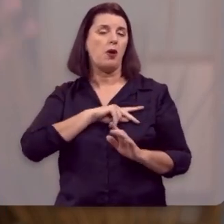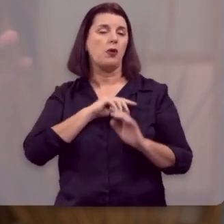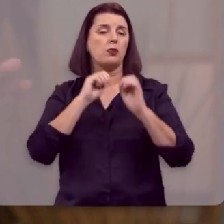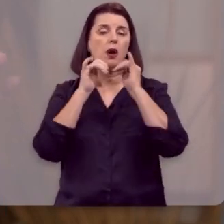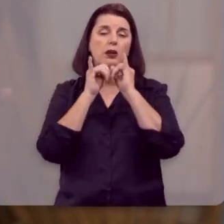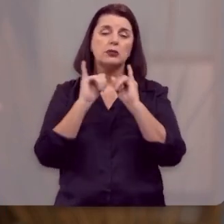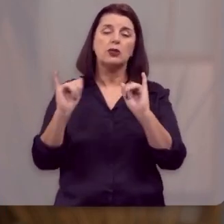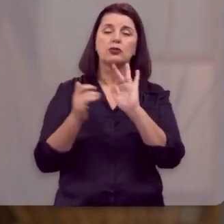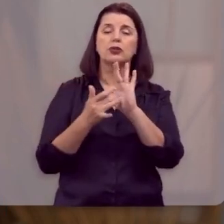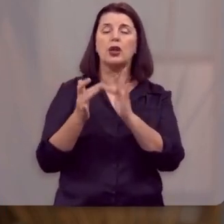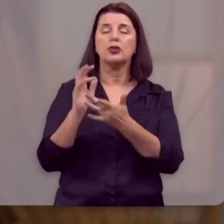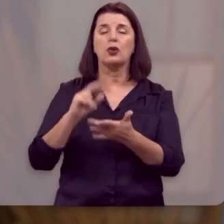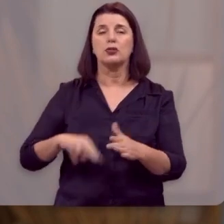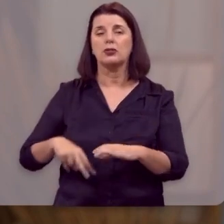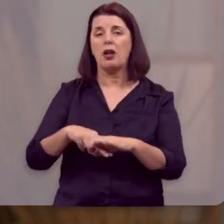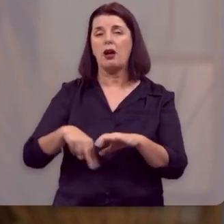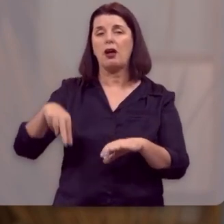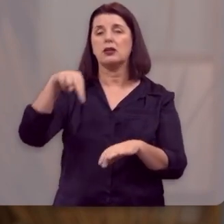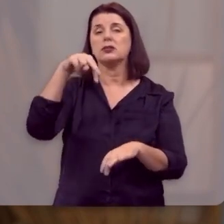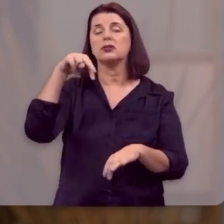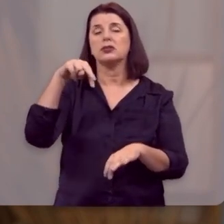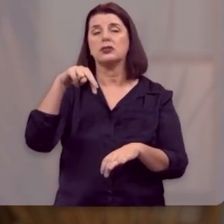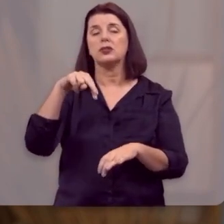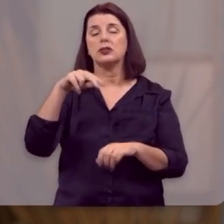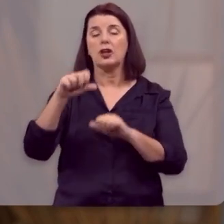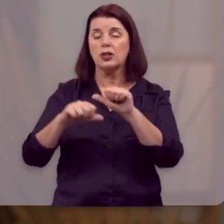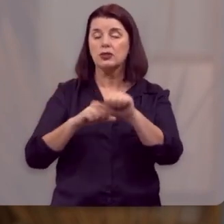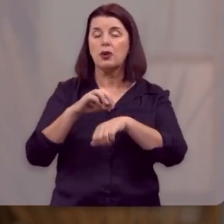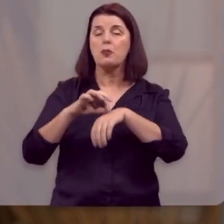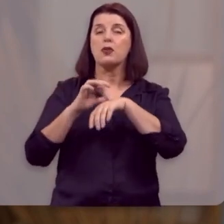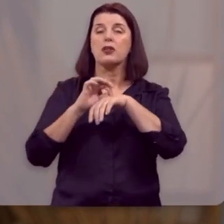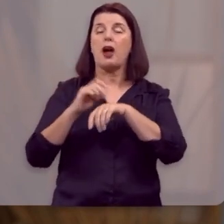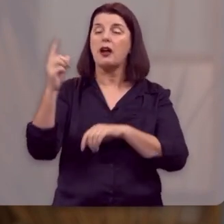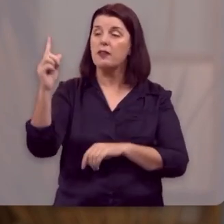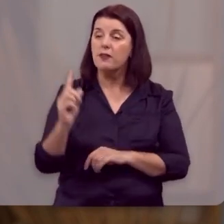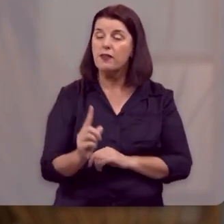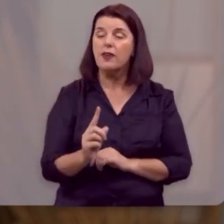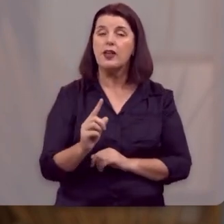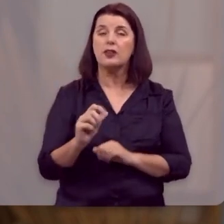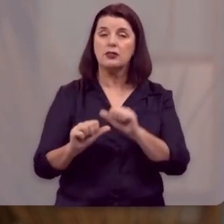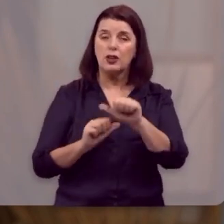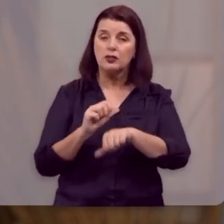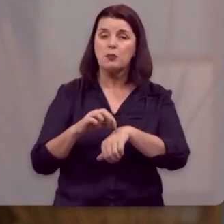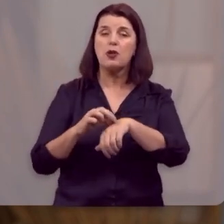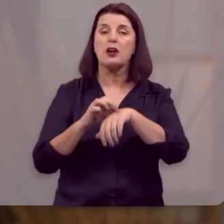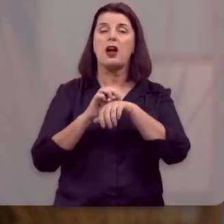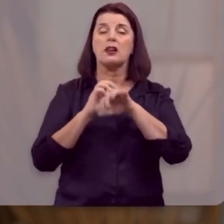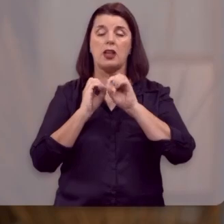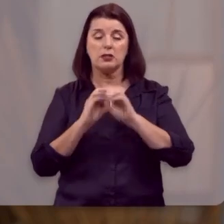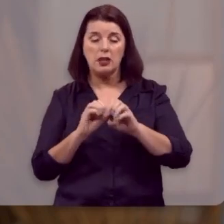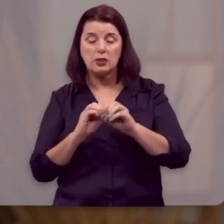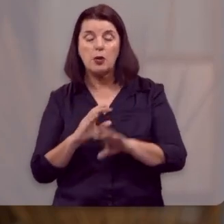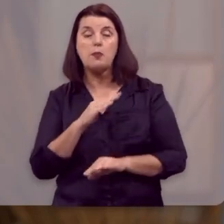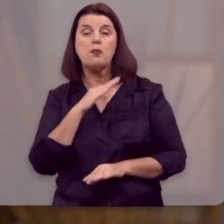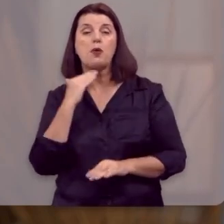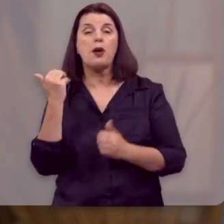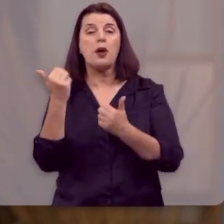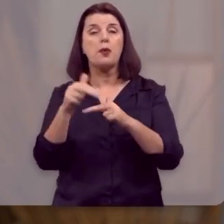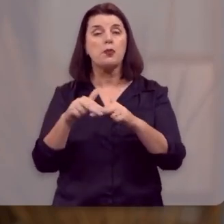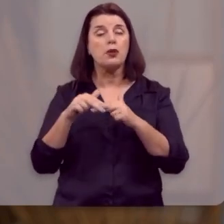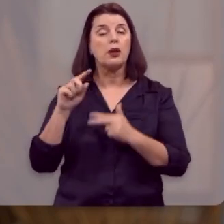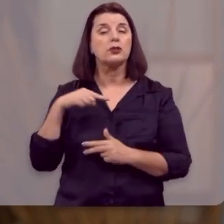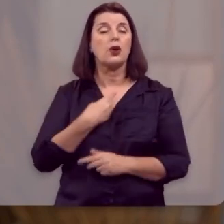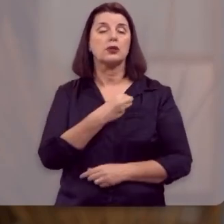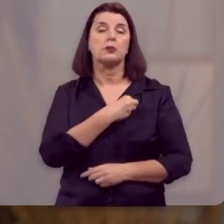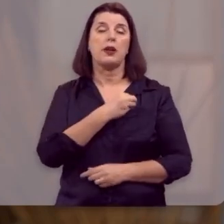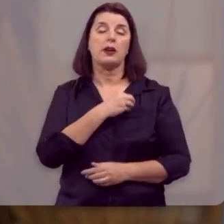anunciou Jesus e a ressurreição, o Deus feito carne, aquele que veio, que encarnou, que ensinou, que morreu